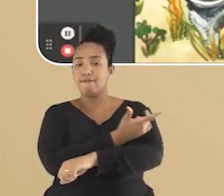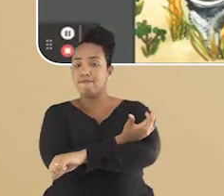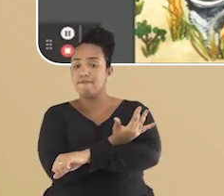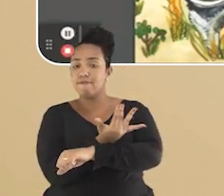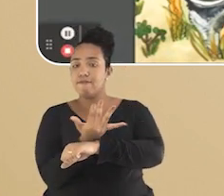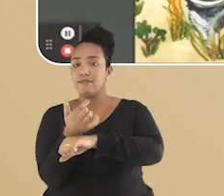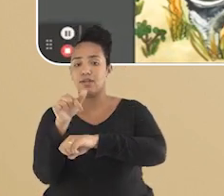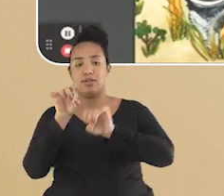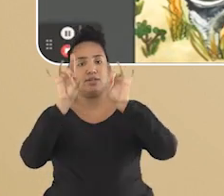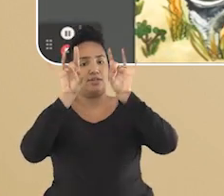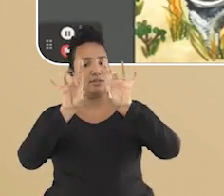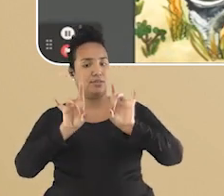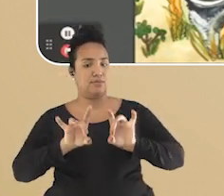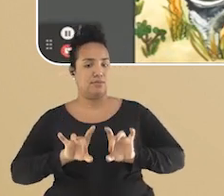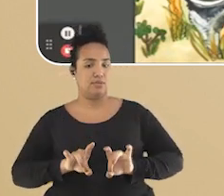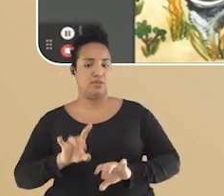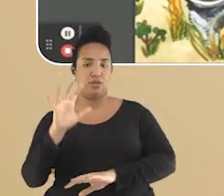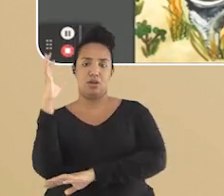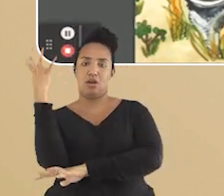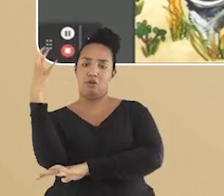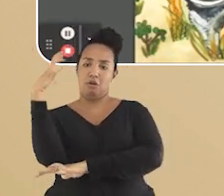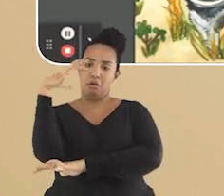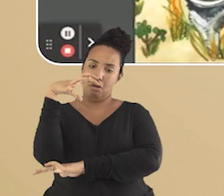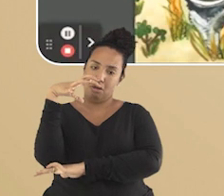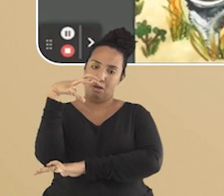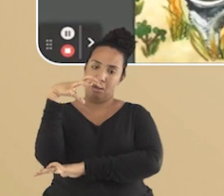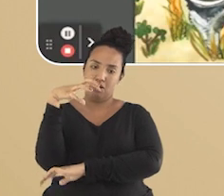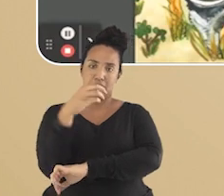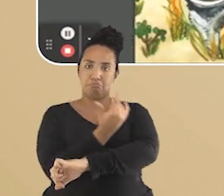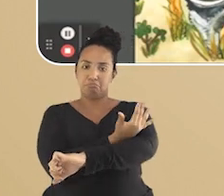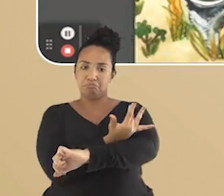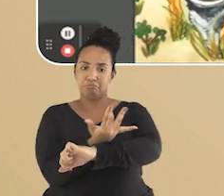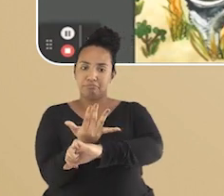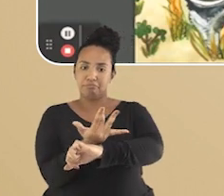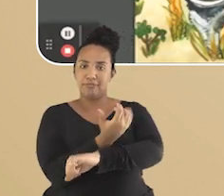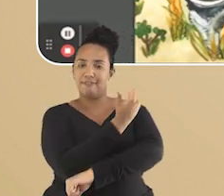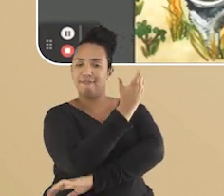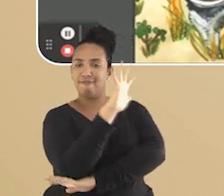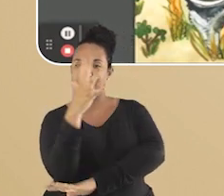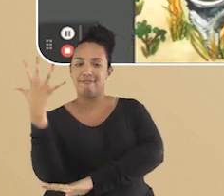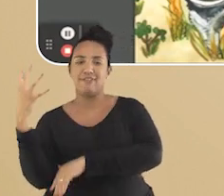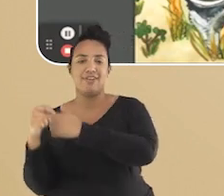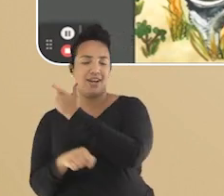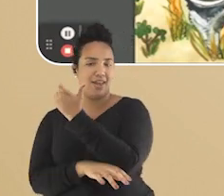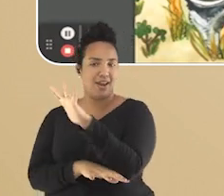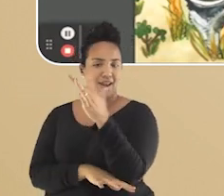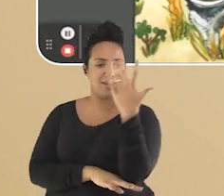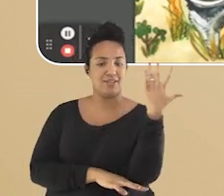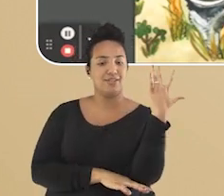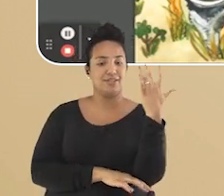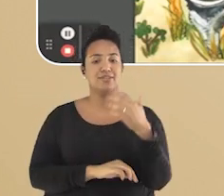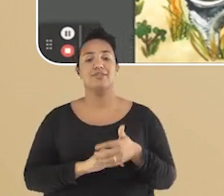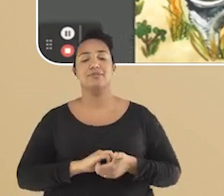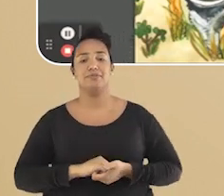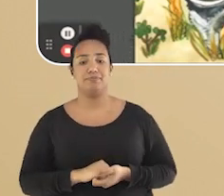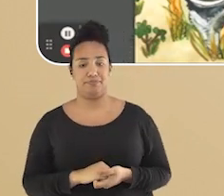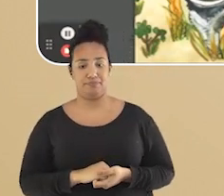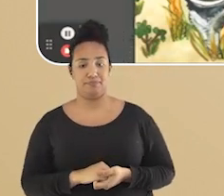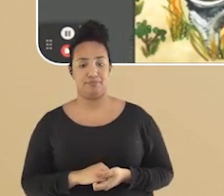especial. Árvores retorcidas, capim e florestas. Os